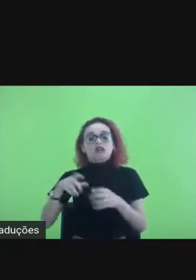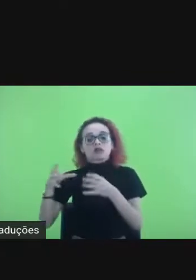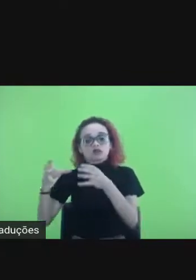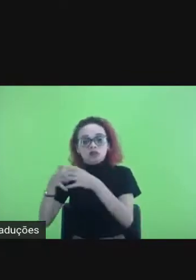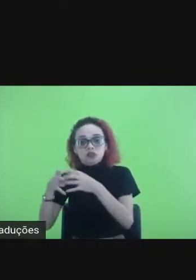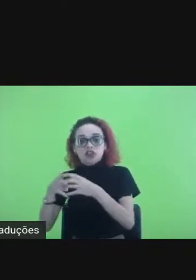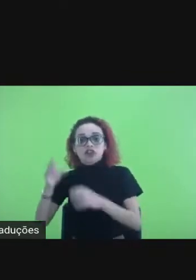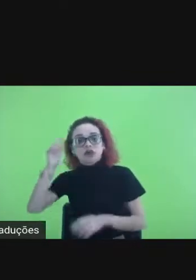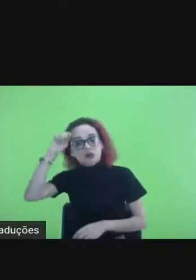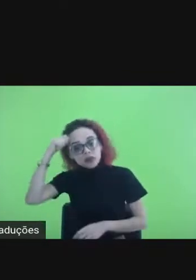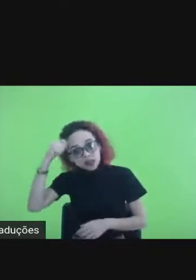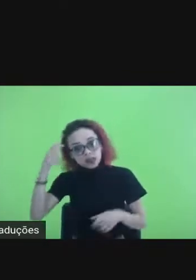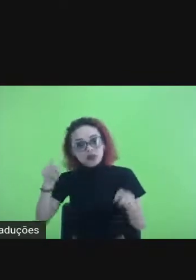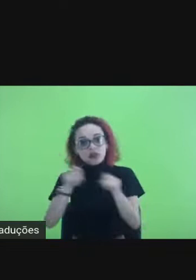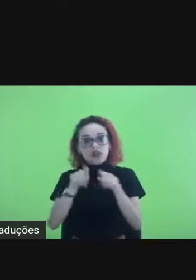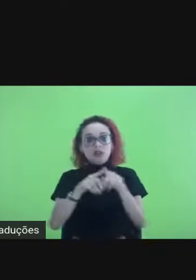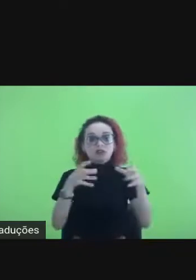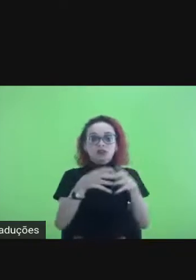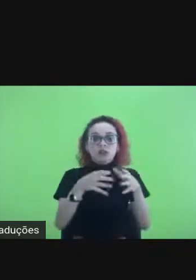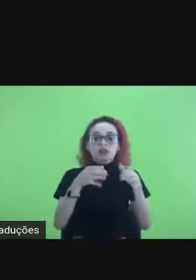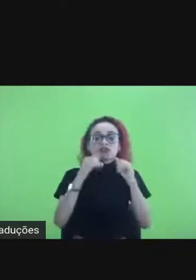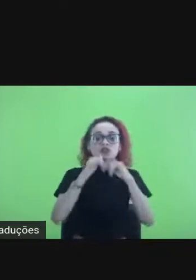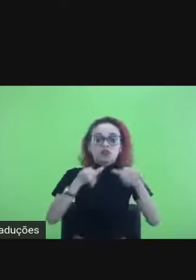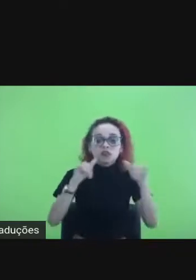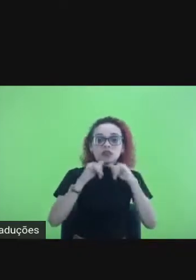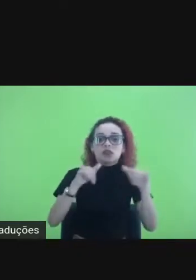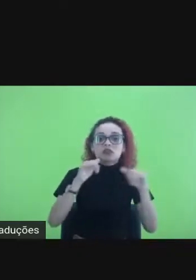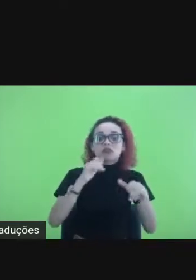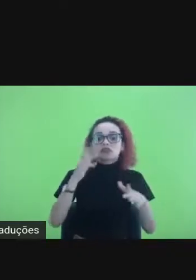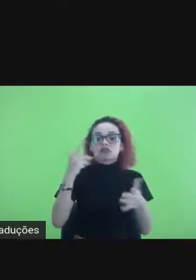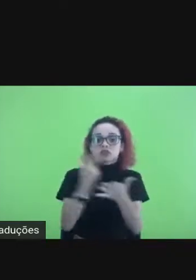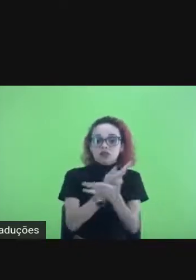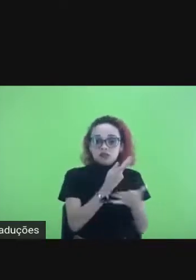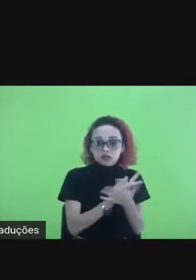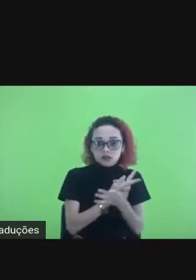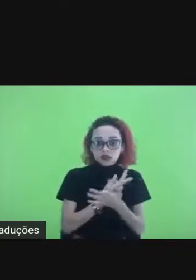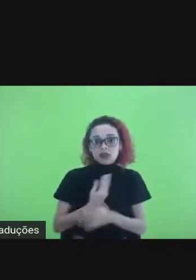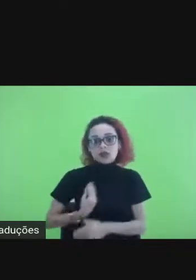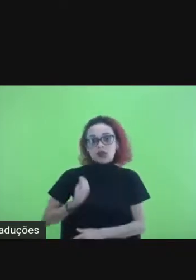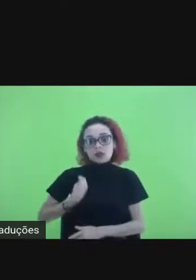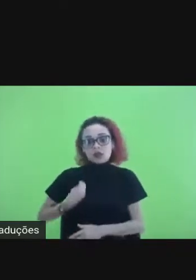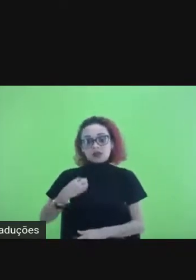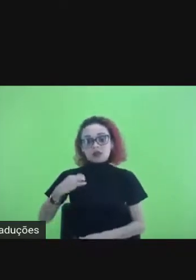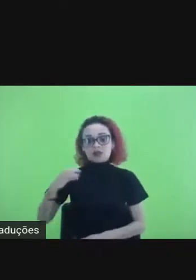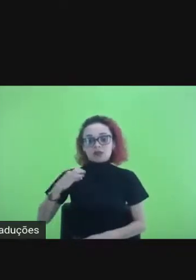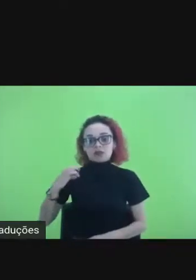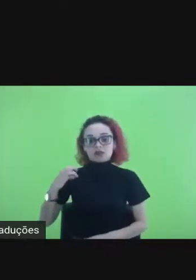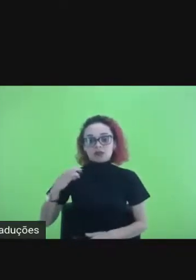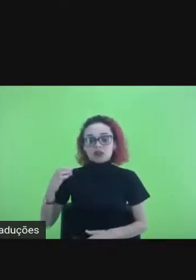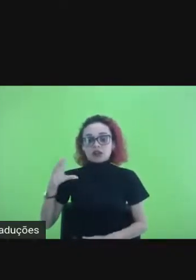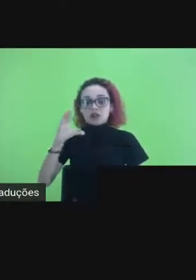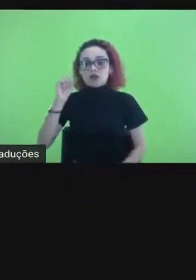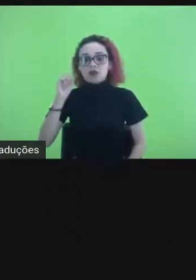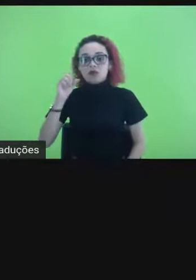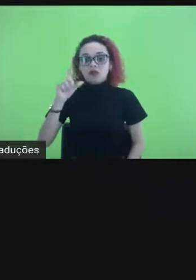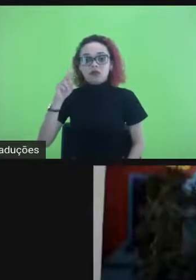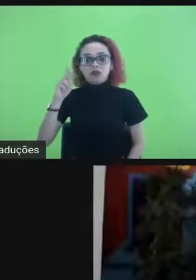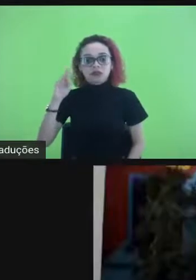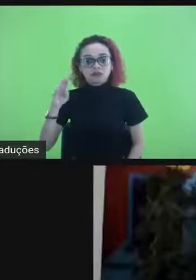Coletivo Massa Comunicação de Causas e participa da gestão colaborativa da Praça Coworking.